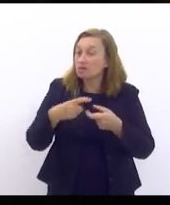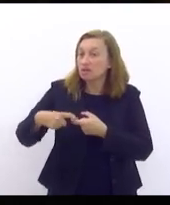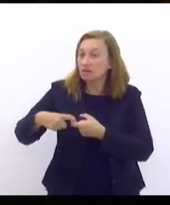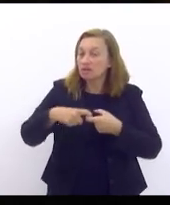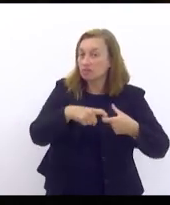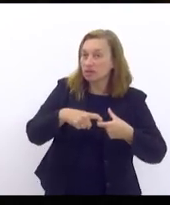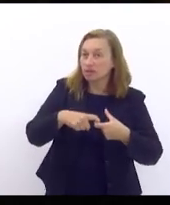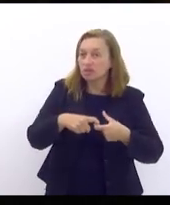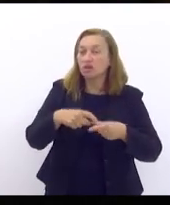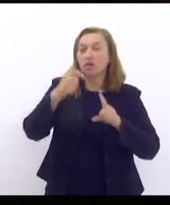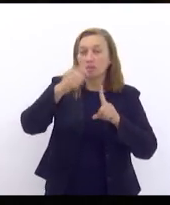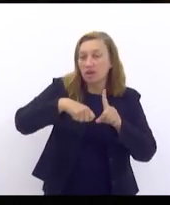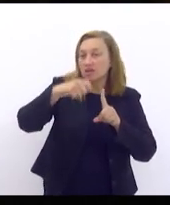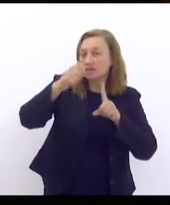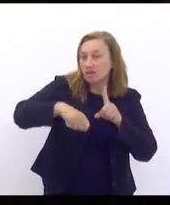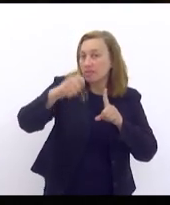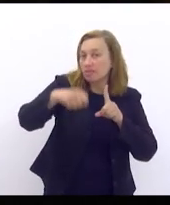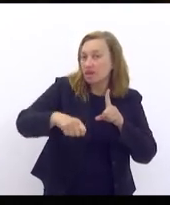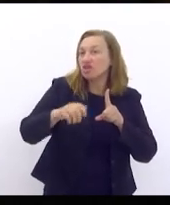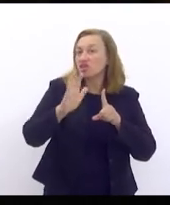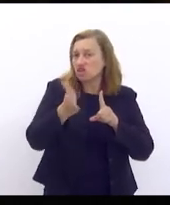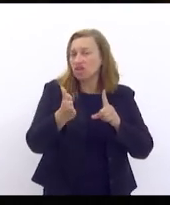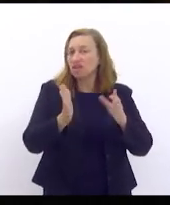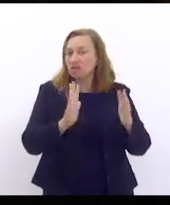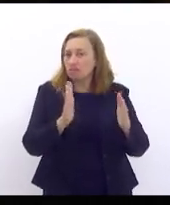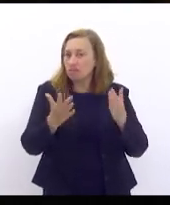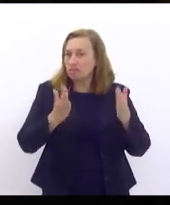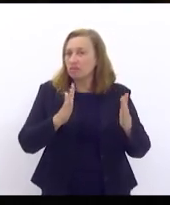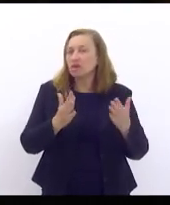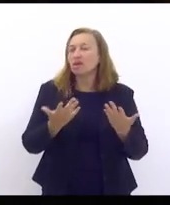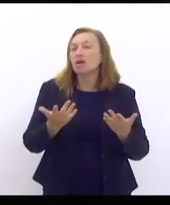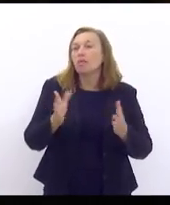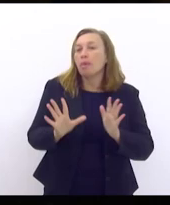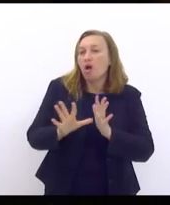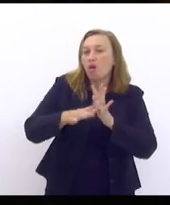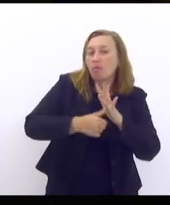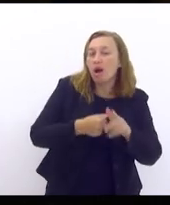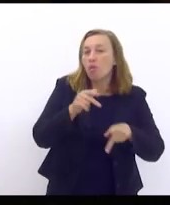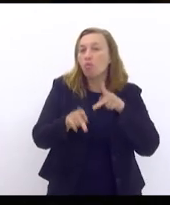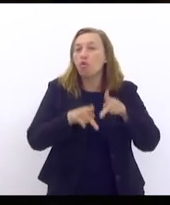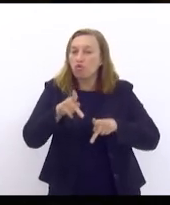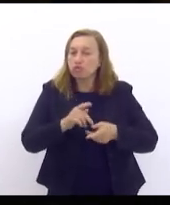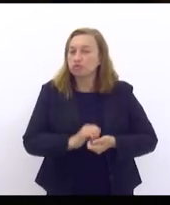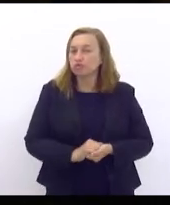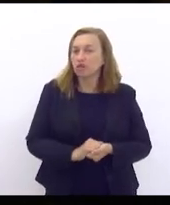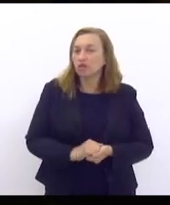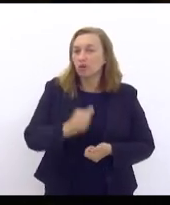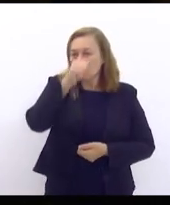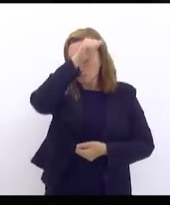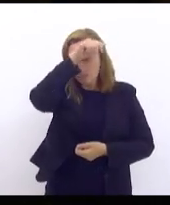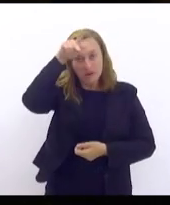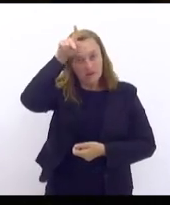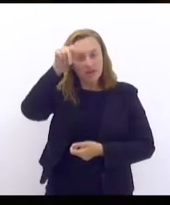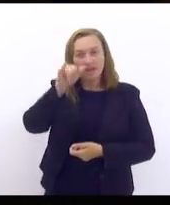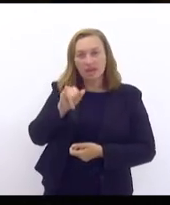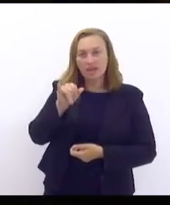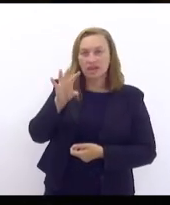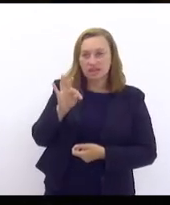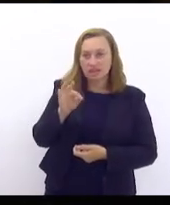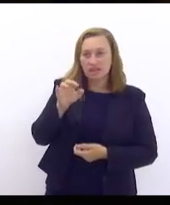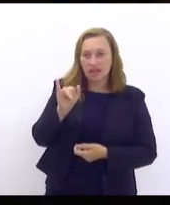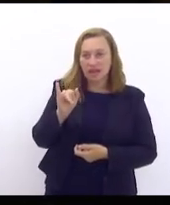rebocados mensalmente. Tem uma média já para eles lucrarem, para roubar a população. O prefeito de